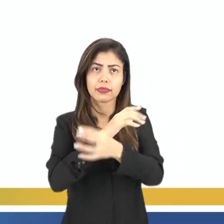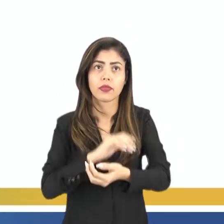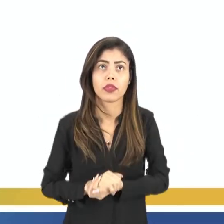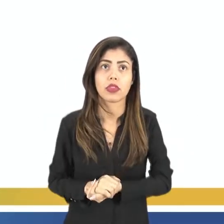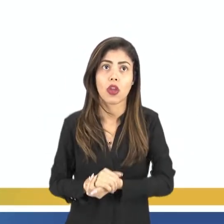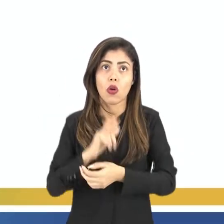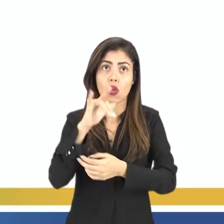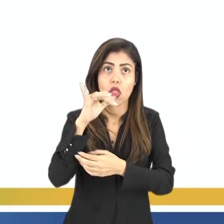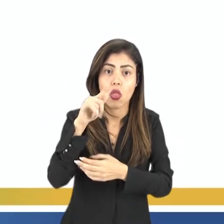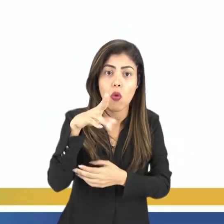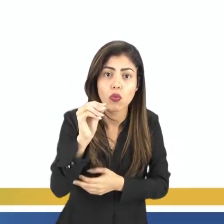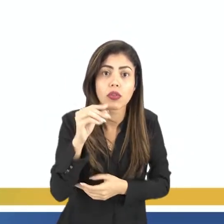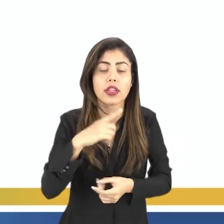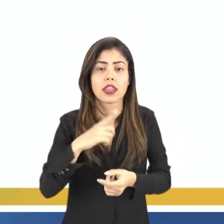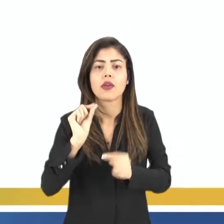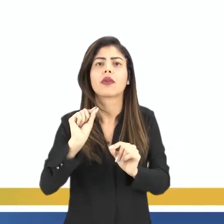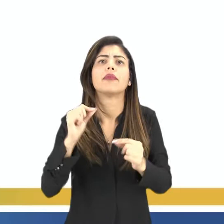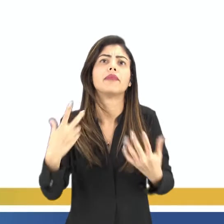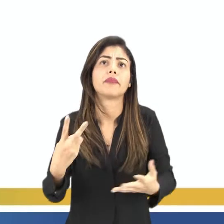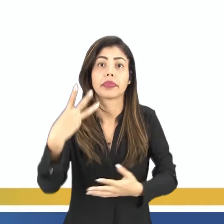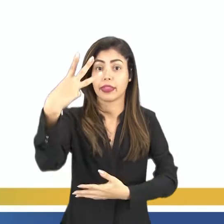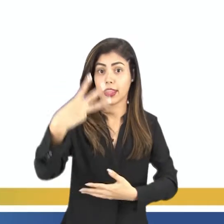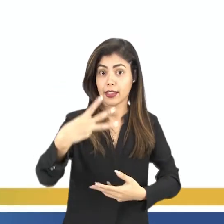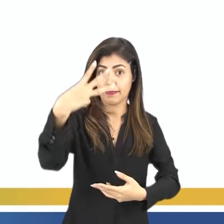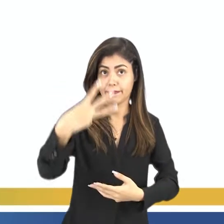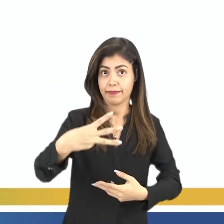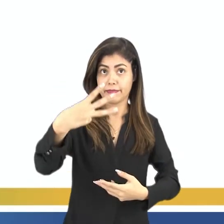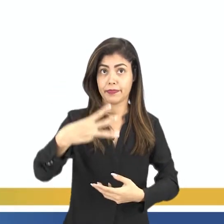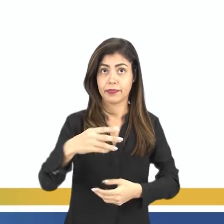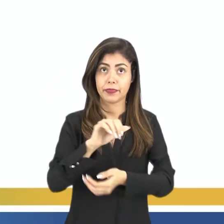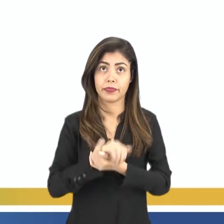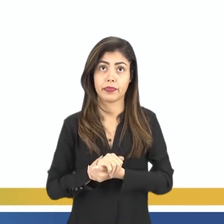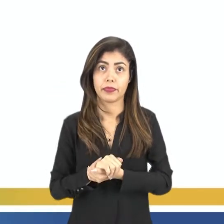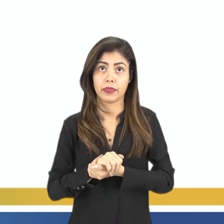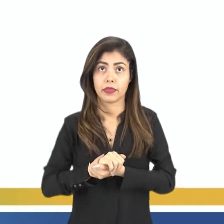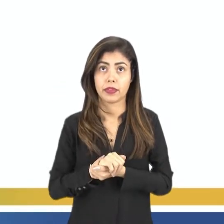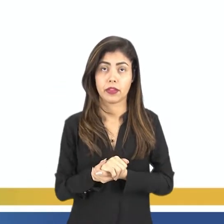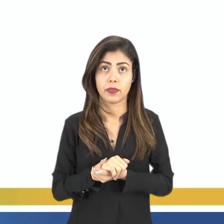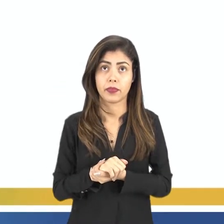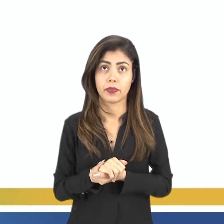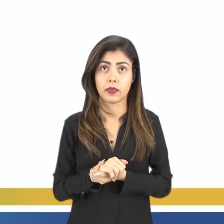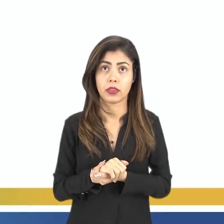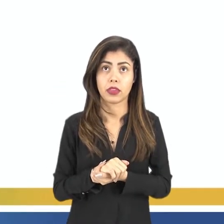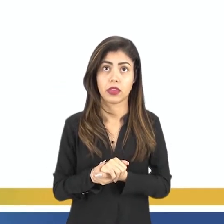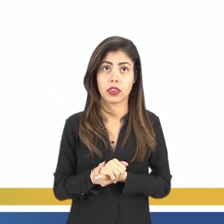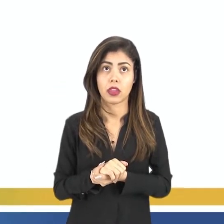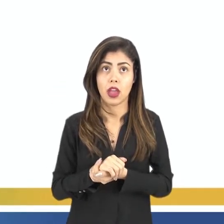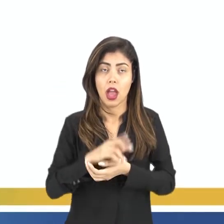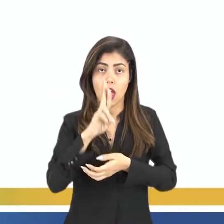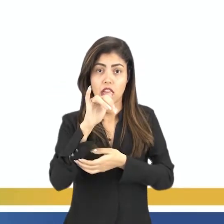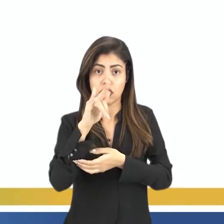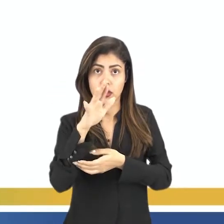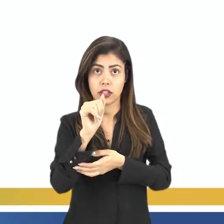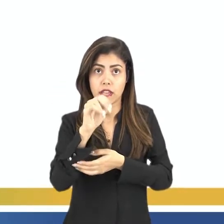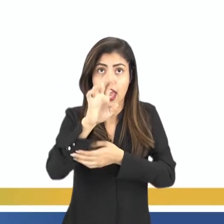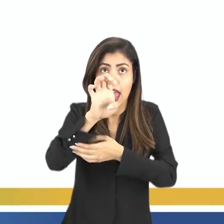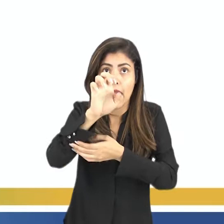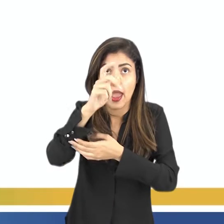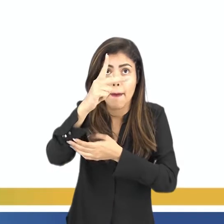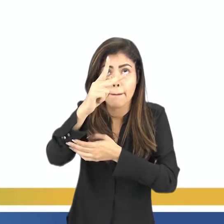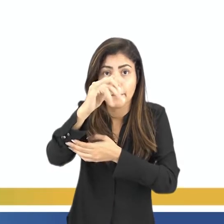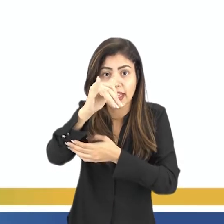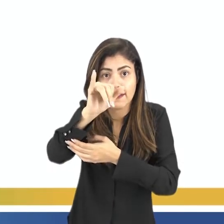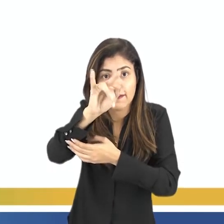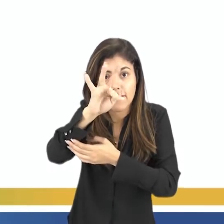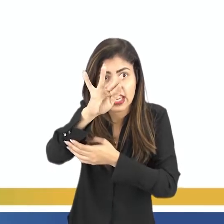ossos longos, vejam aí, ó, ele possui 3 partes. As regiões da extremidade nós vamos chamar de epífise